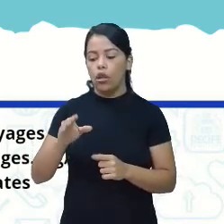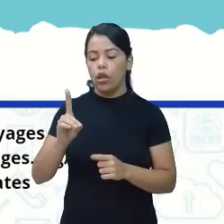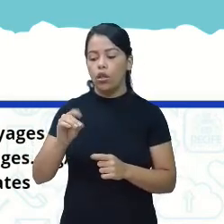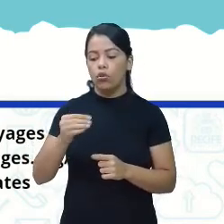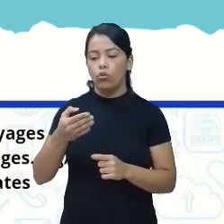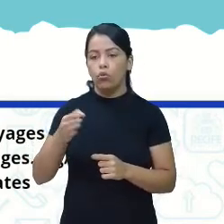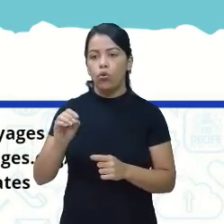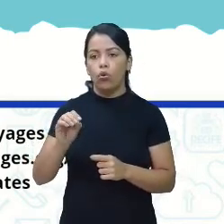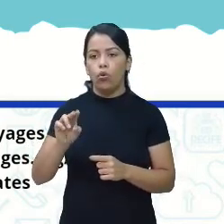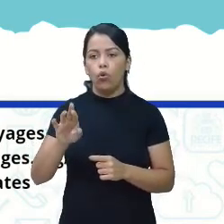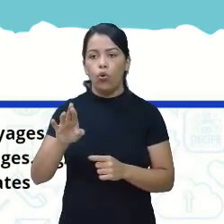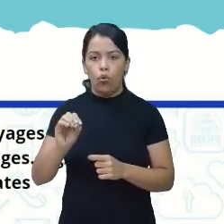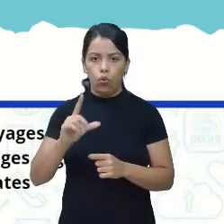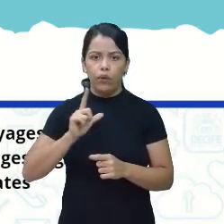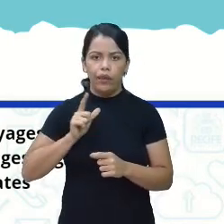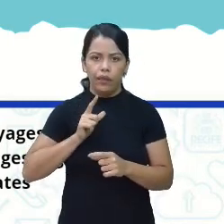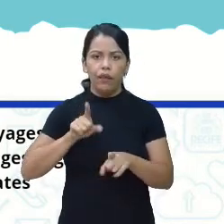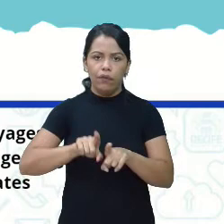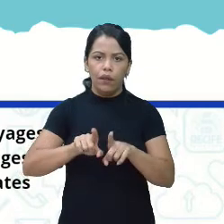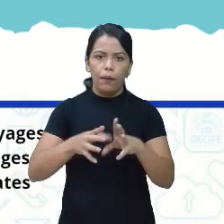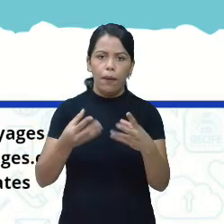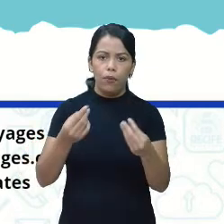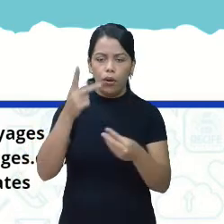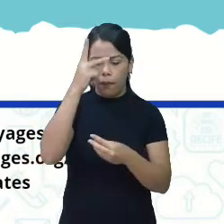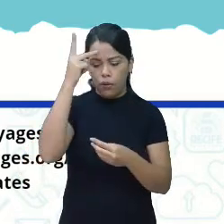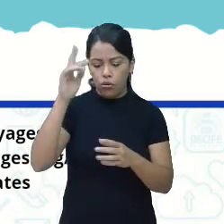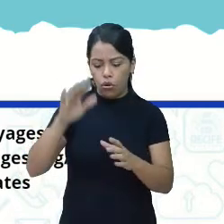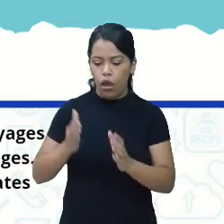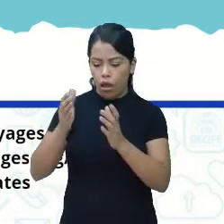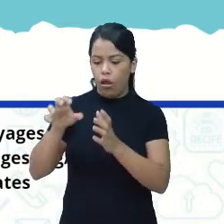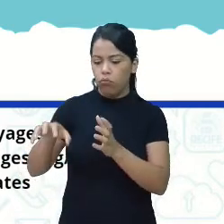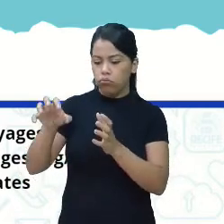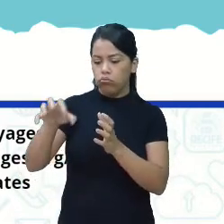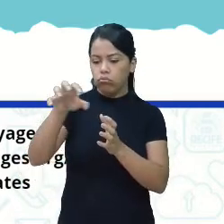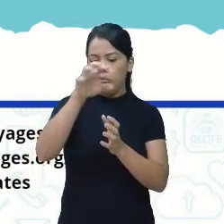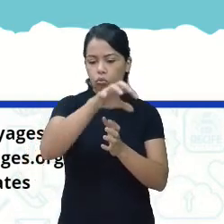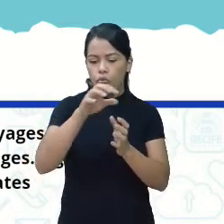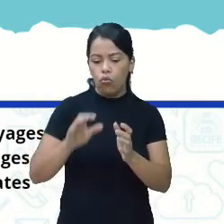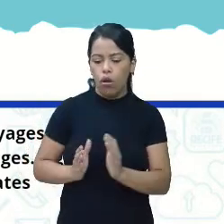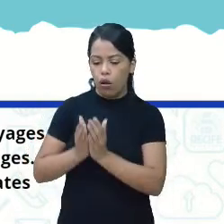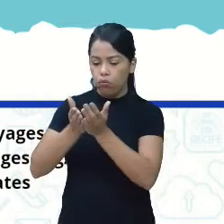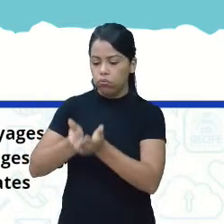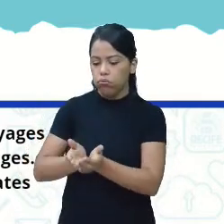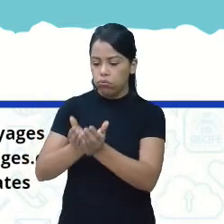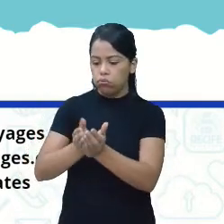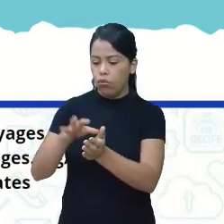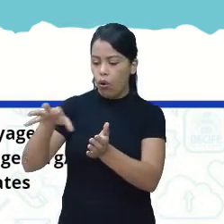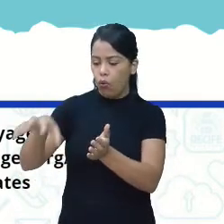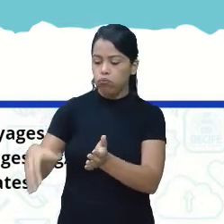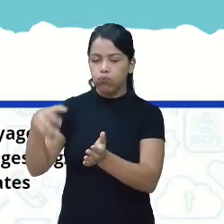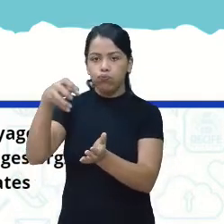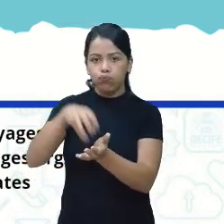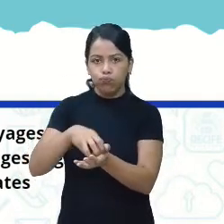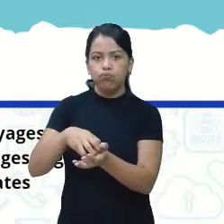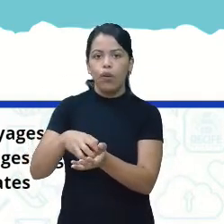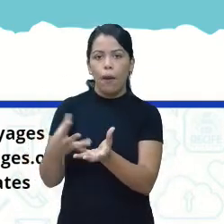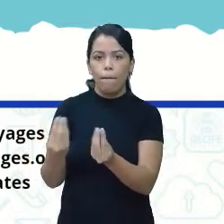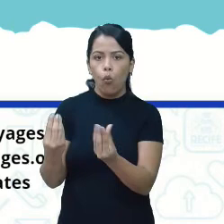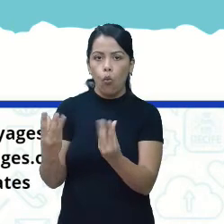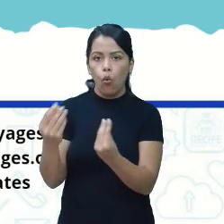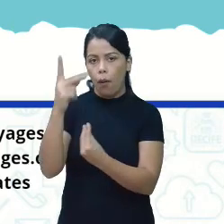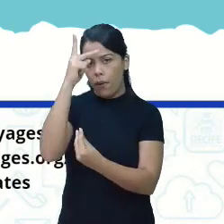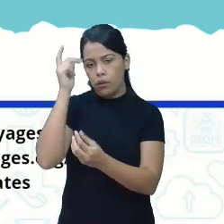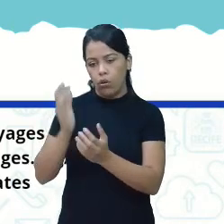e Golfo de Biafra, e também Serra Leoa, né? Eu coloquei Serra Leoa, mas nós temos vários portos nessa